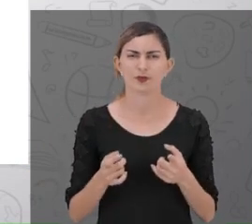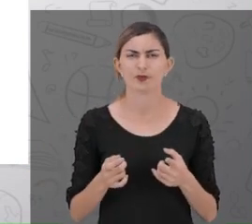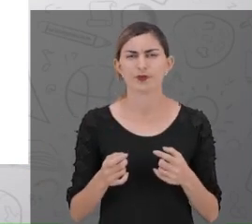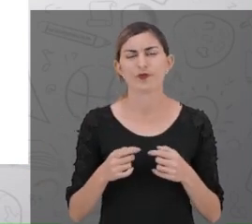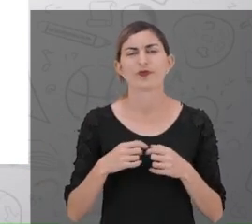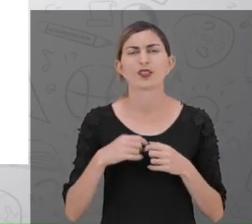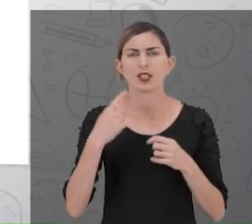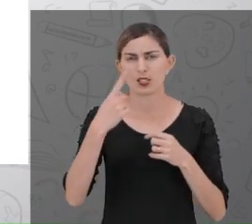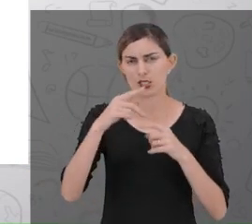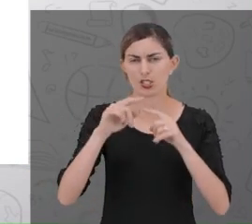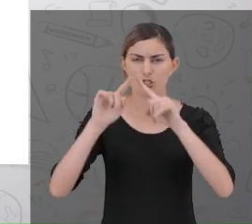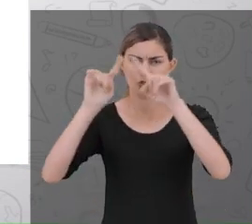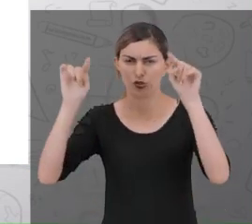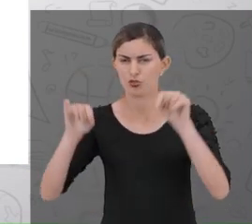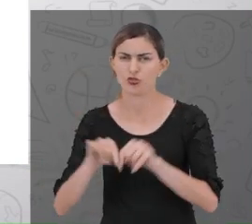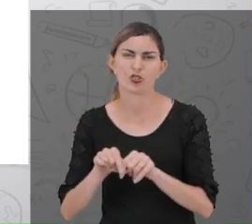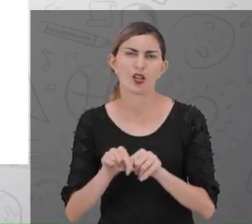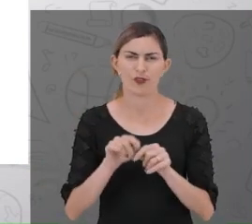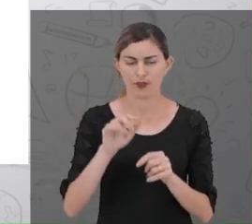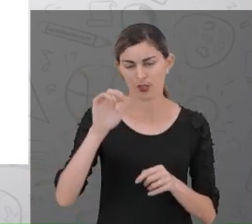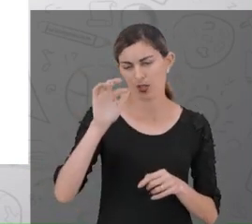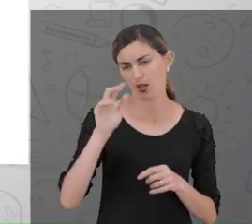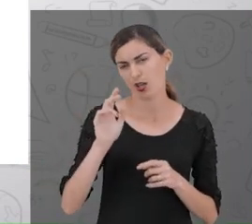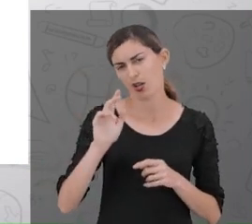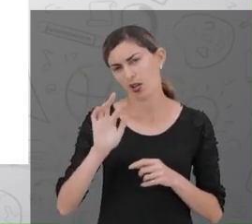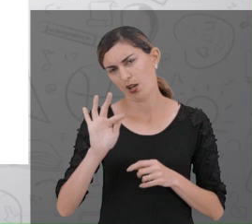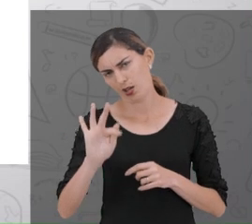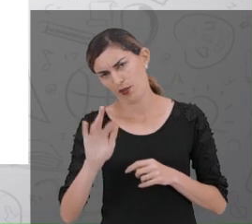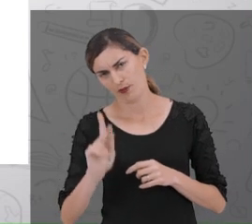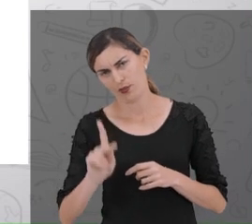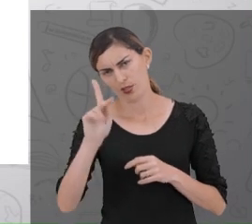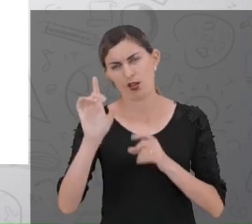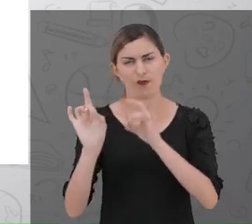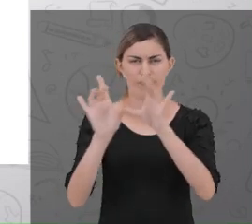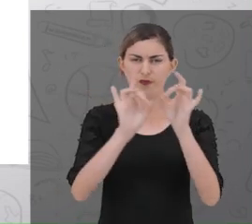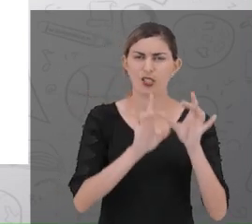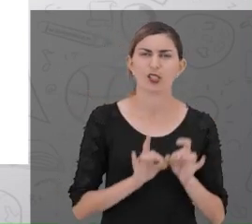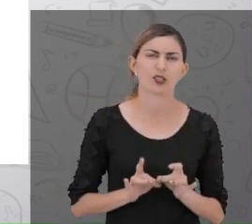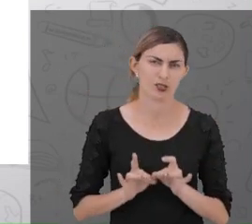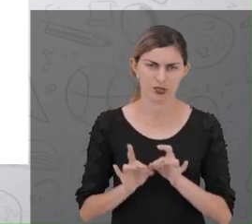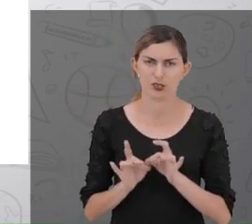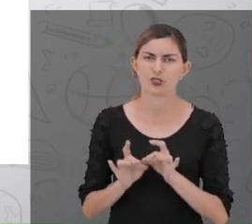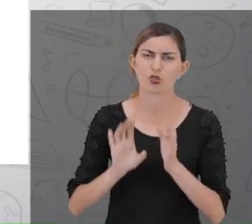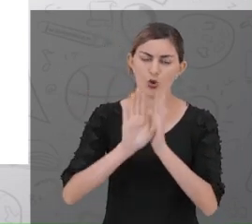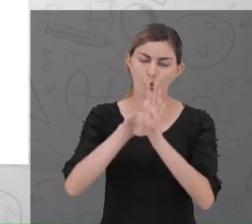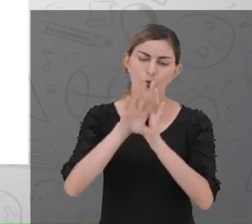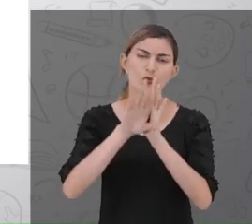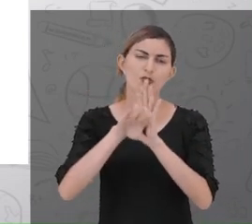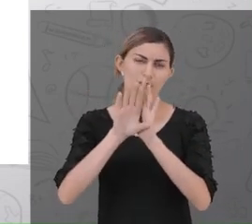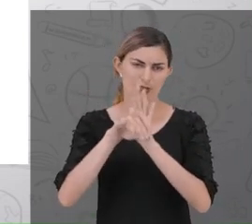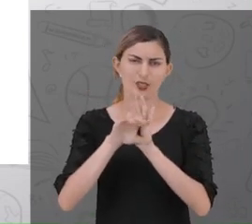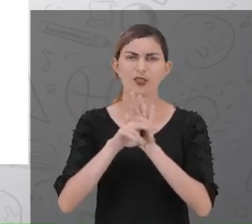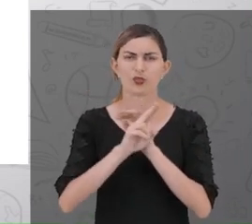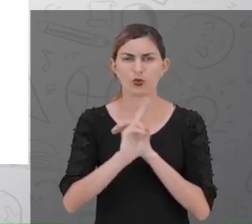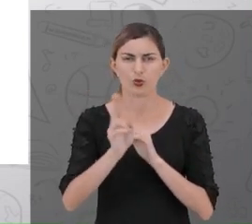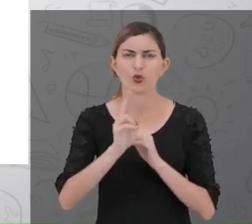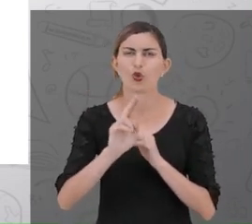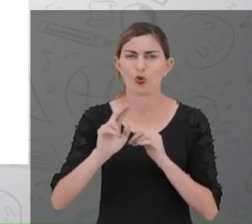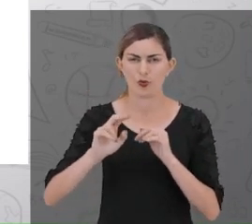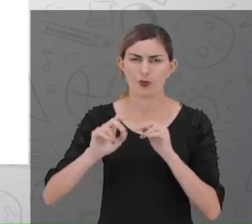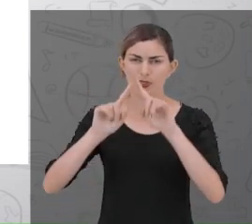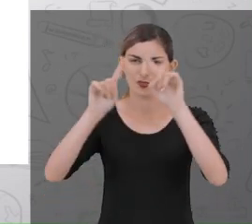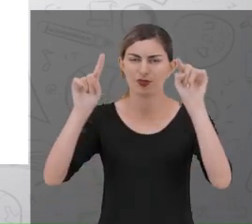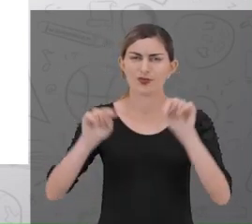reservadas primary key, que vão ser as chaves de FK venda e FK produto juntas, que esse conceito